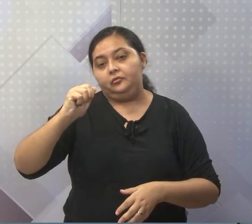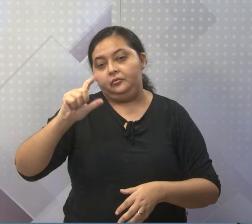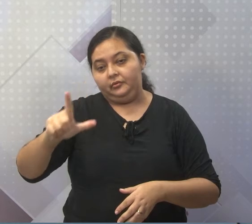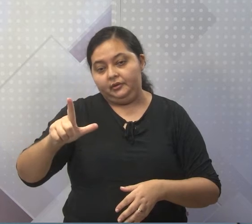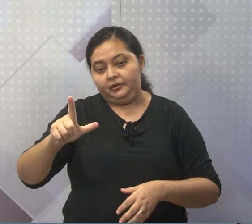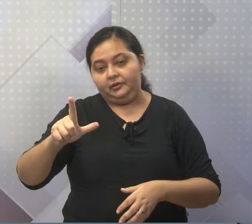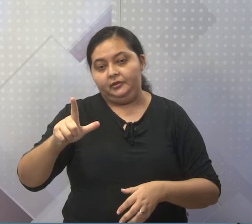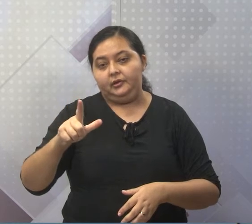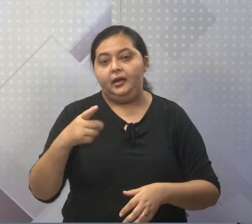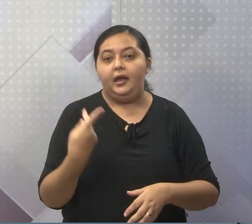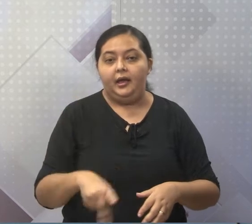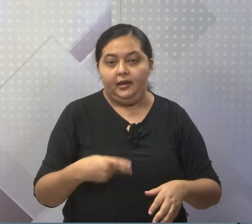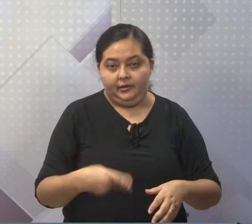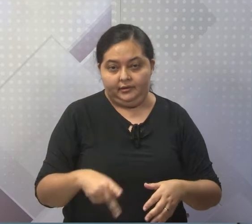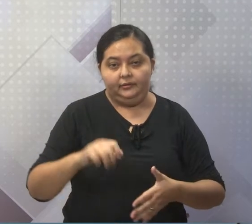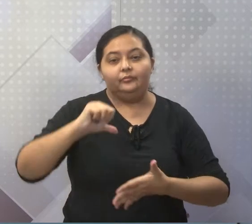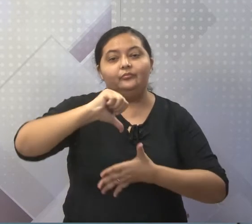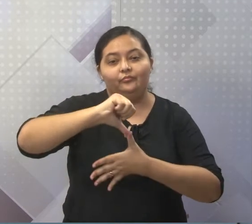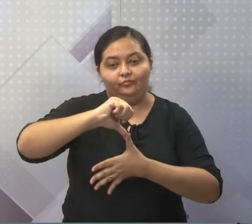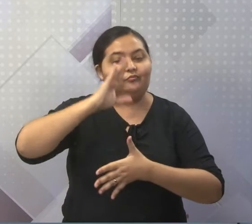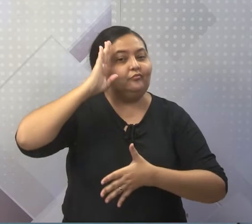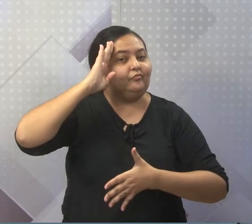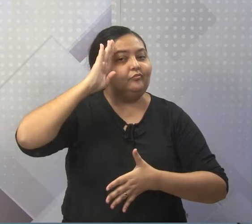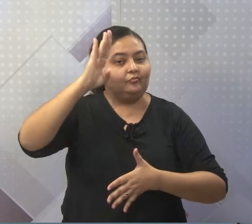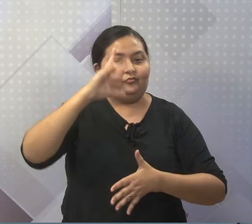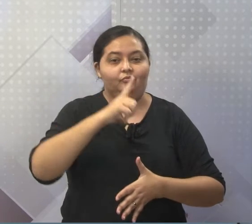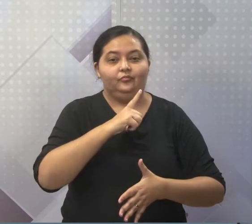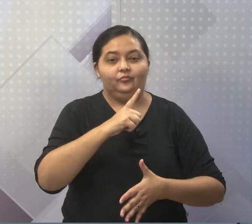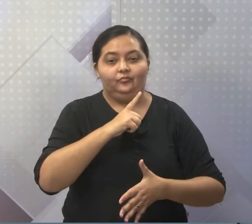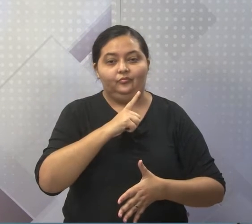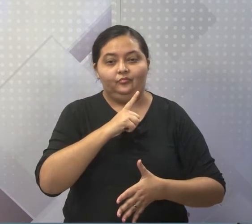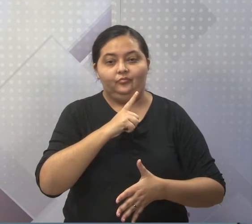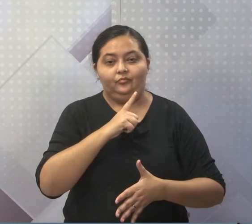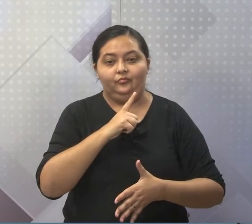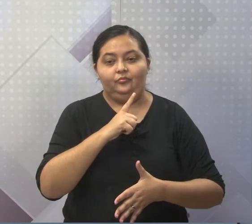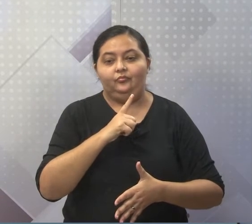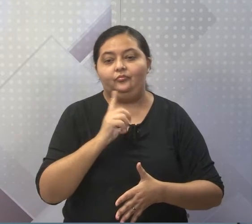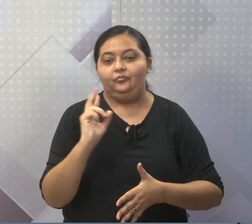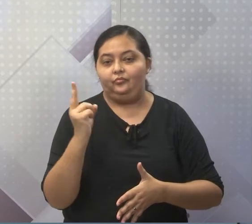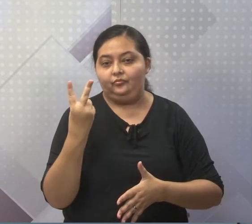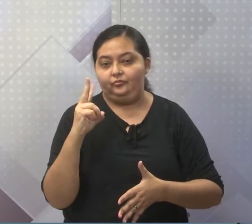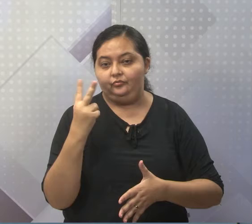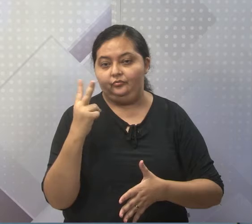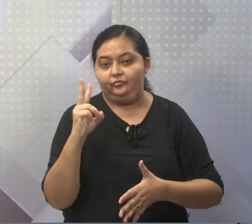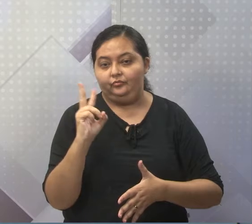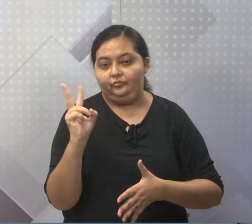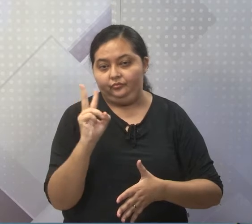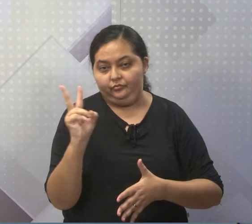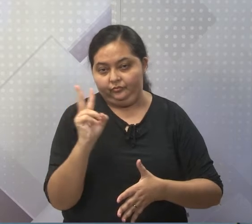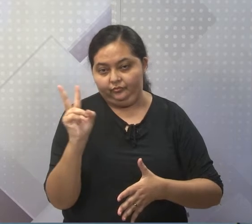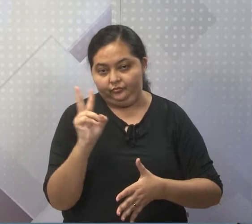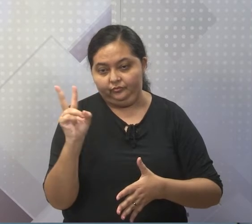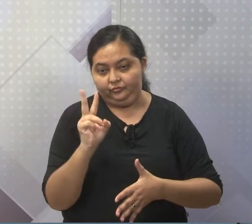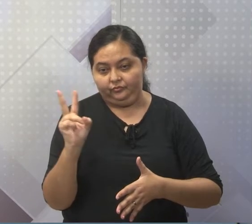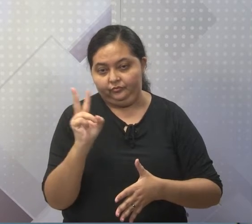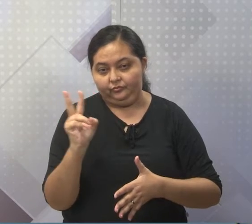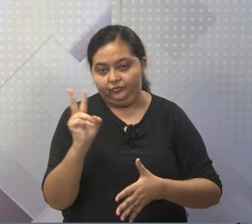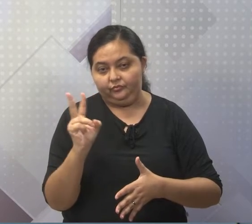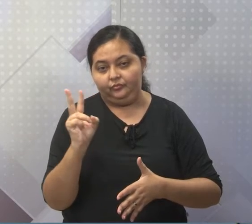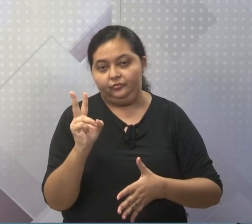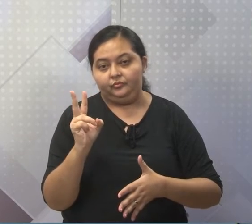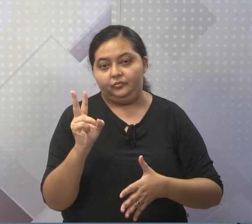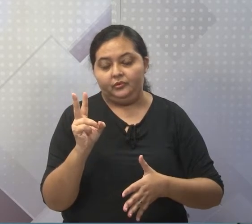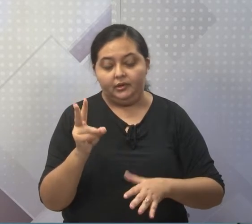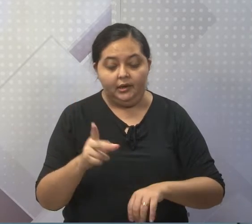energéticos a gente aqui na América do Sul se destaca também a gente tem a Venezuela é um país que tem a maior quantidade de